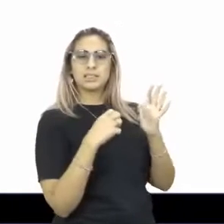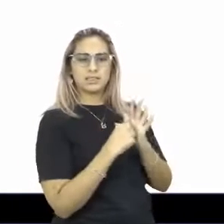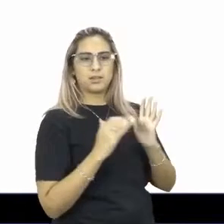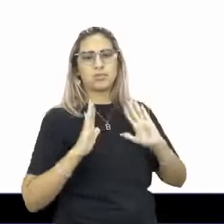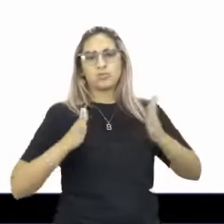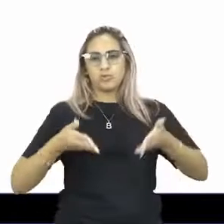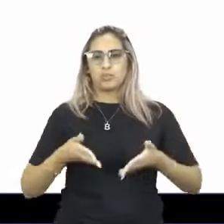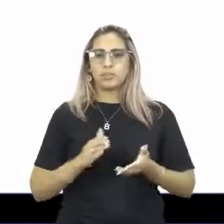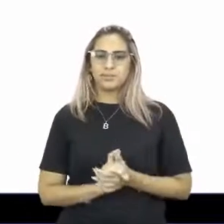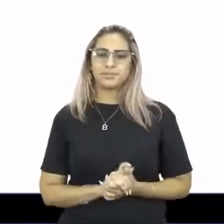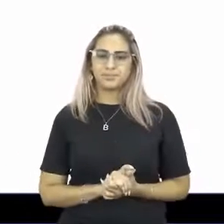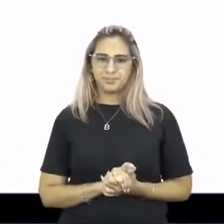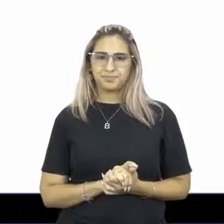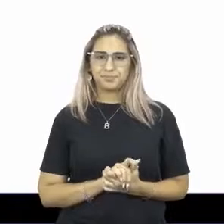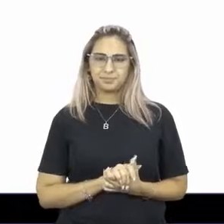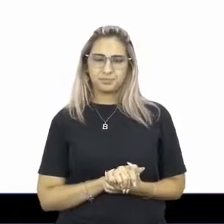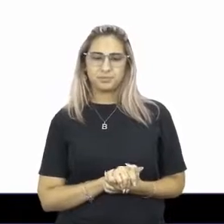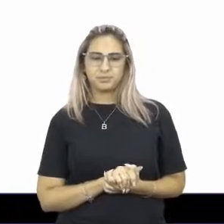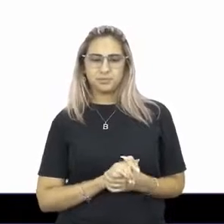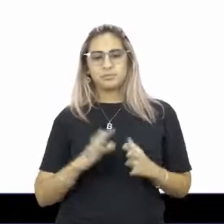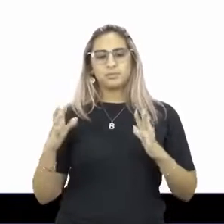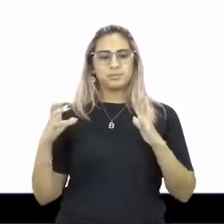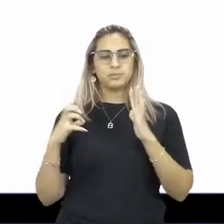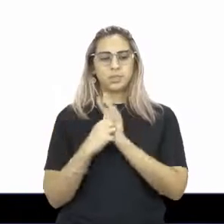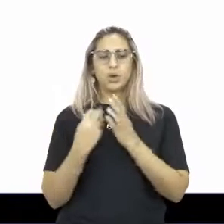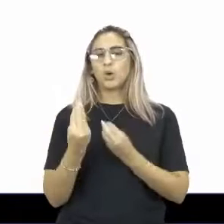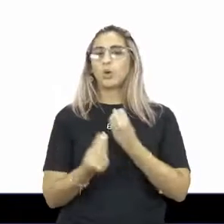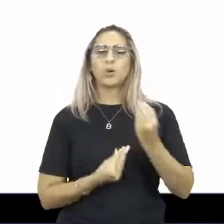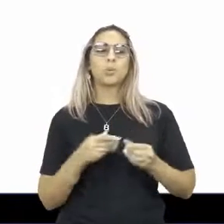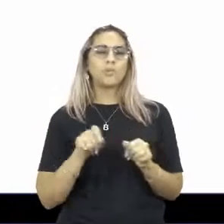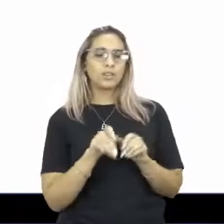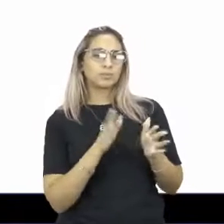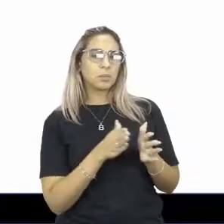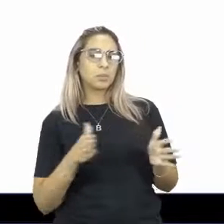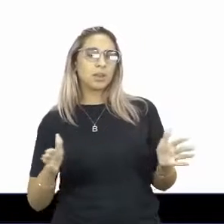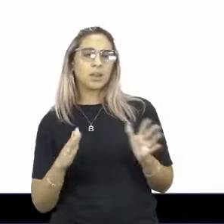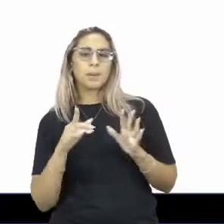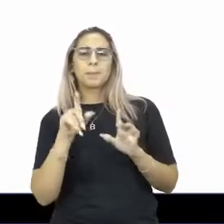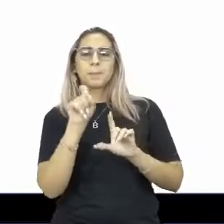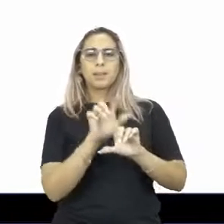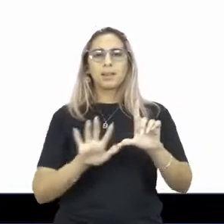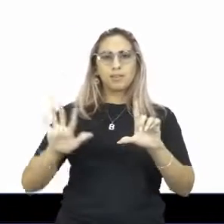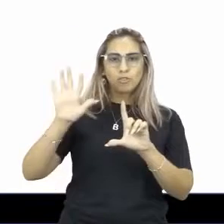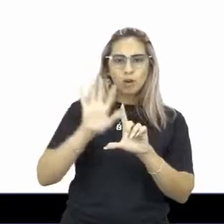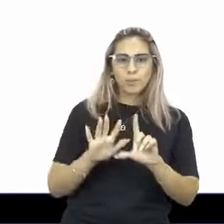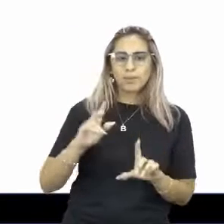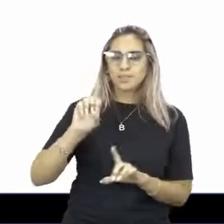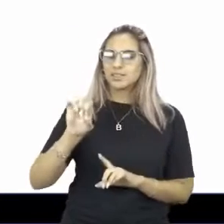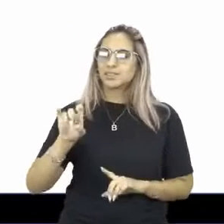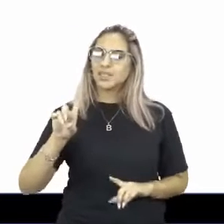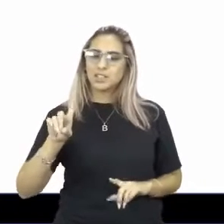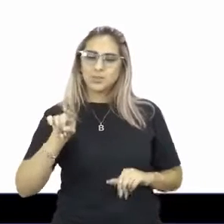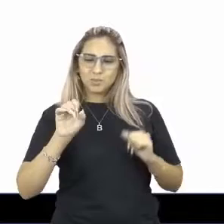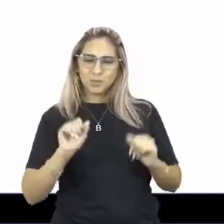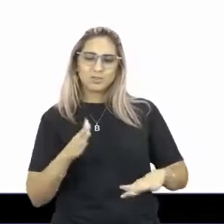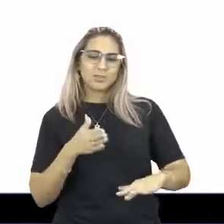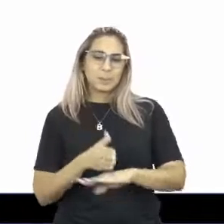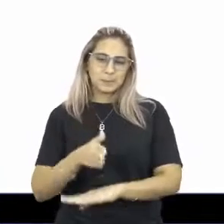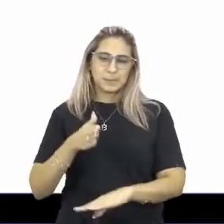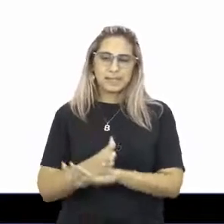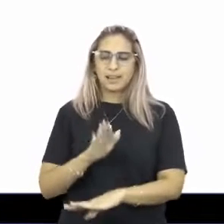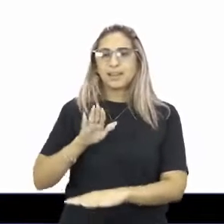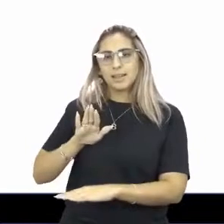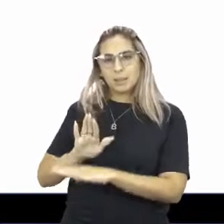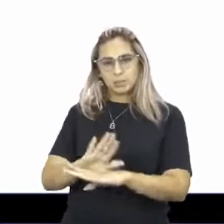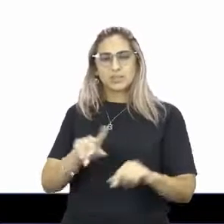tá bom? A gente vai falar sobre a inscrição, como você faz o passo a passo na plataforma SED, para que você possa participar da